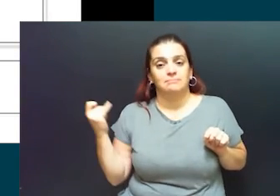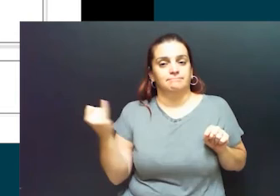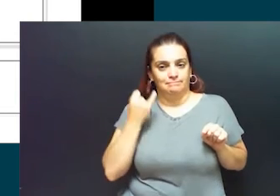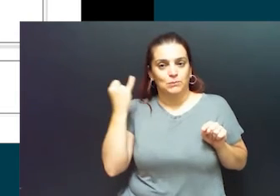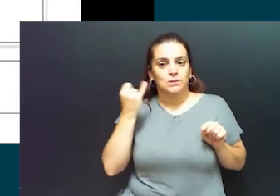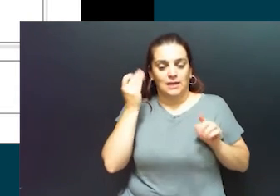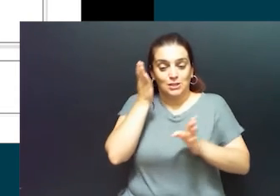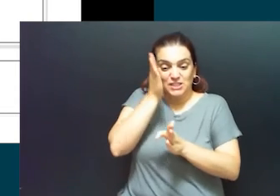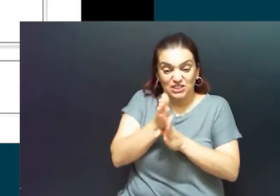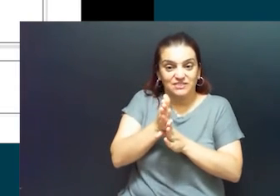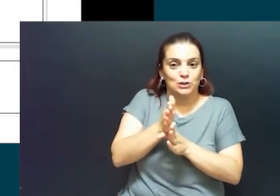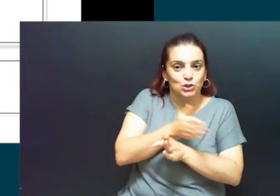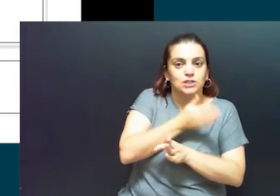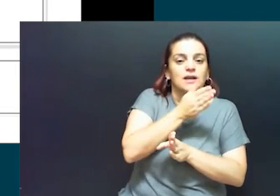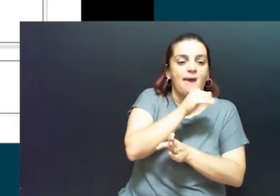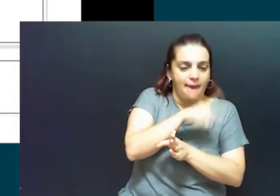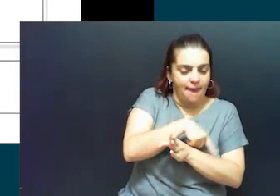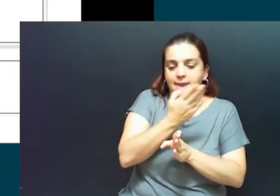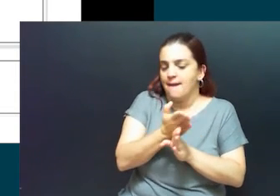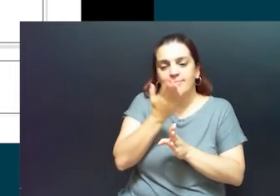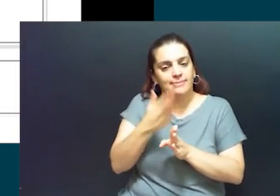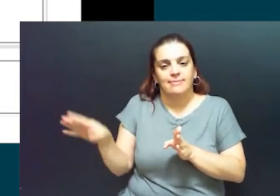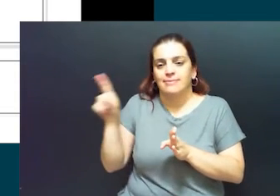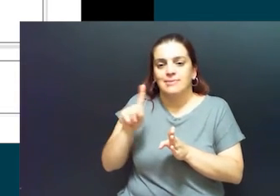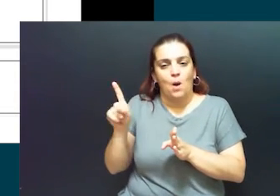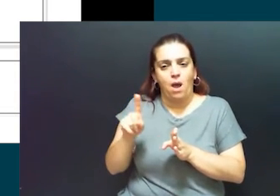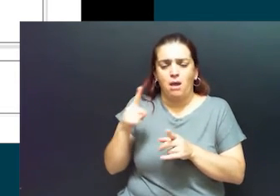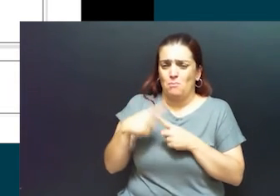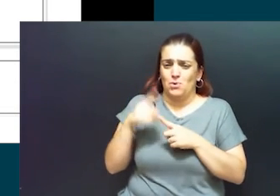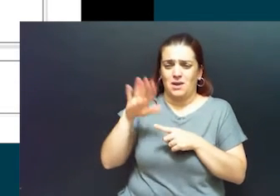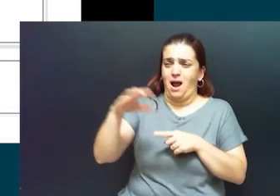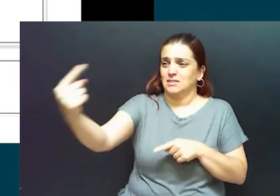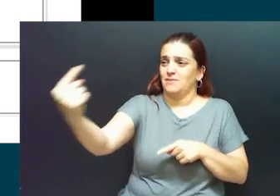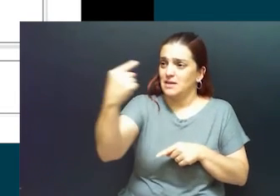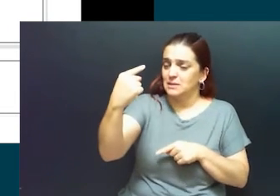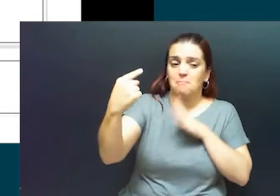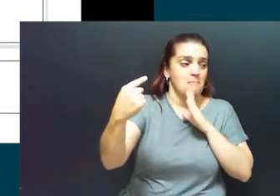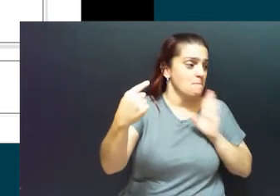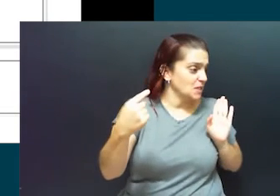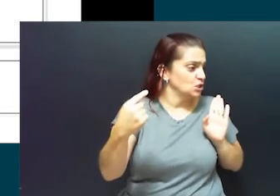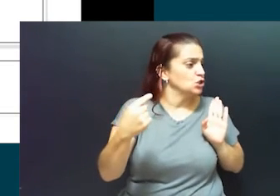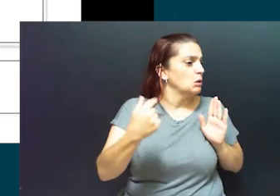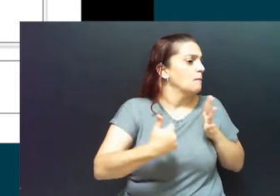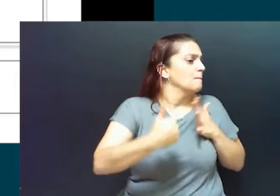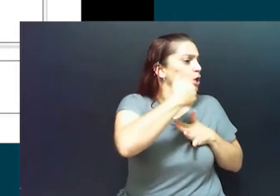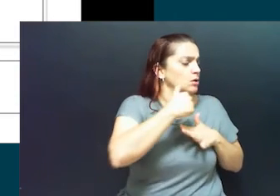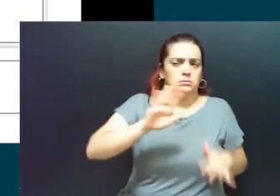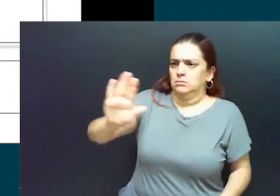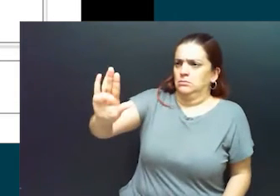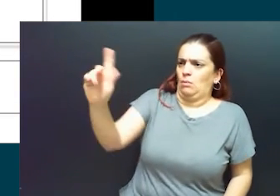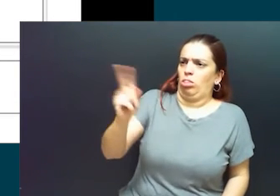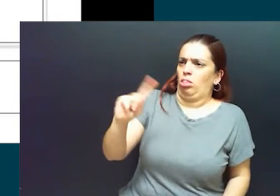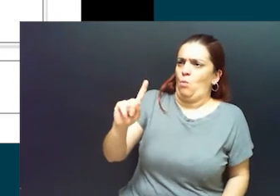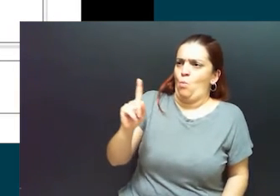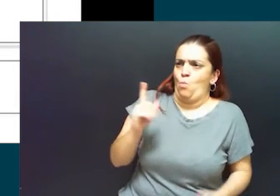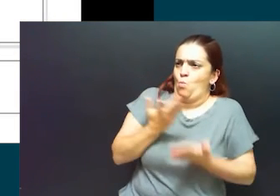né, para o seu produto, porque às vezes o stakeholder pode chegar com uma solicitação, uma priorização, uma hipótese que não tem nada a ver com o que o